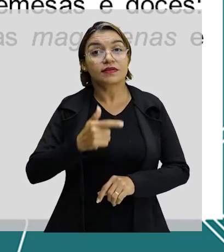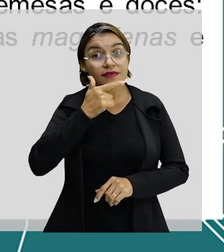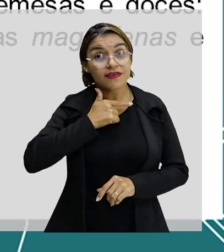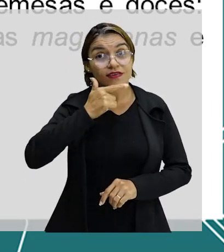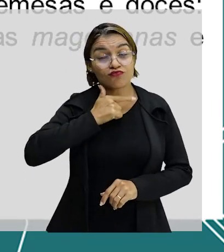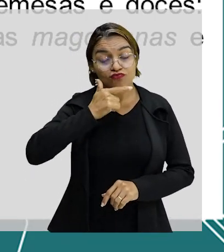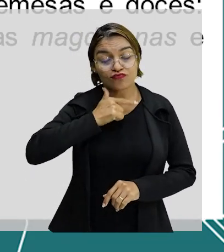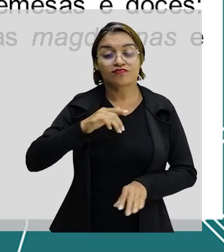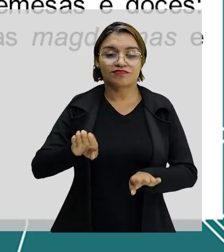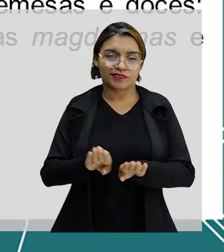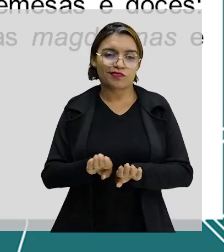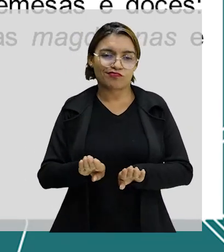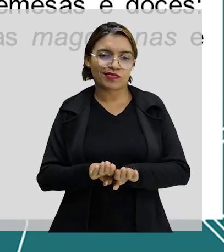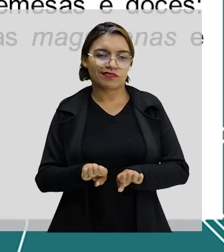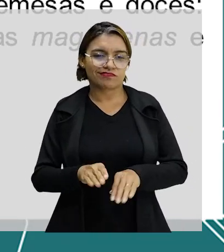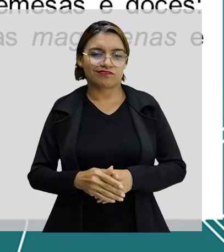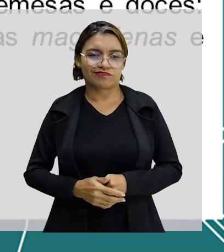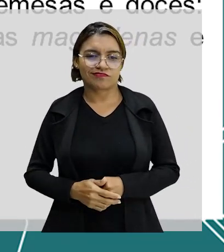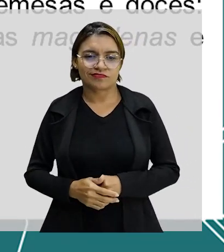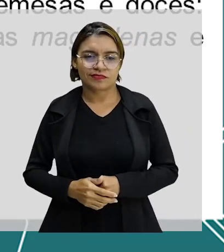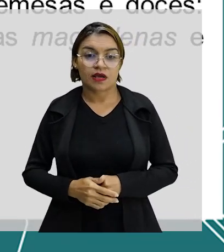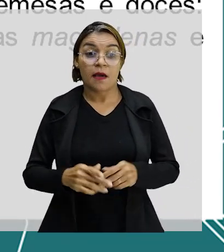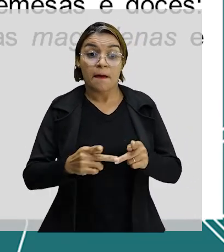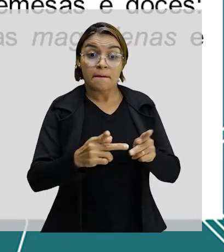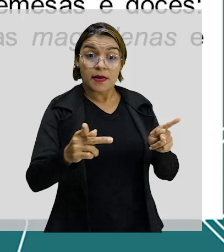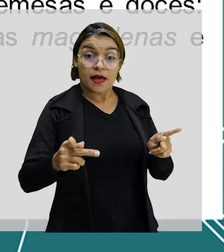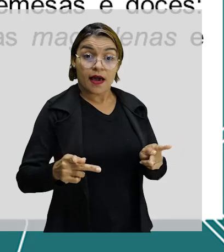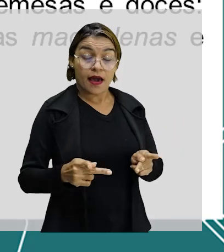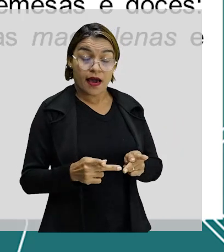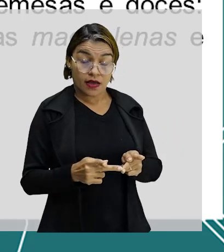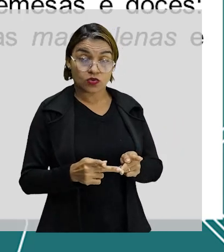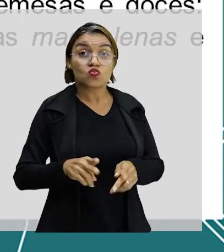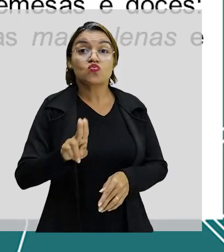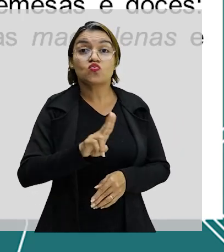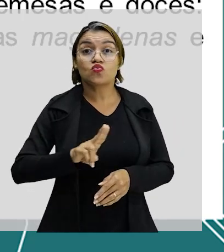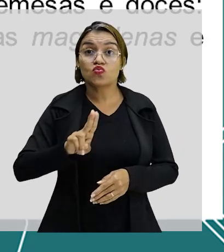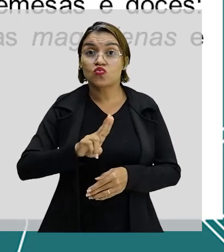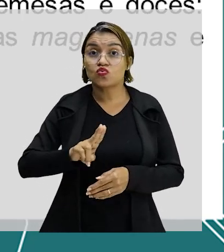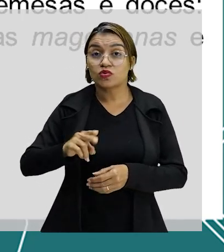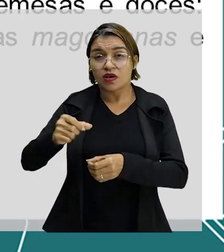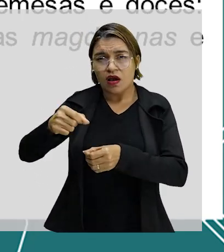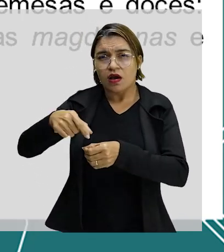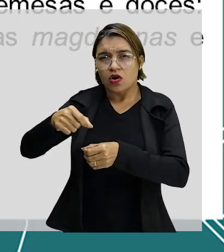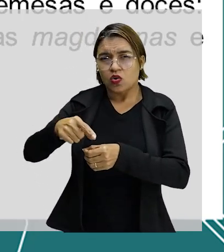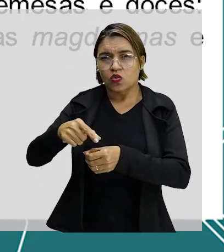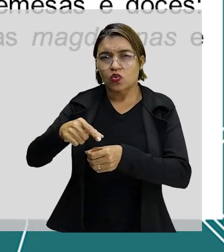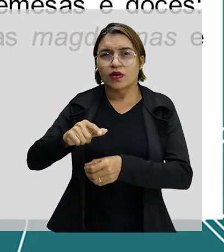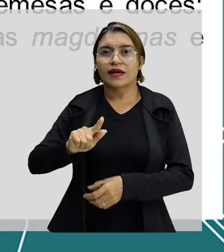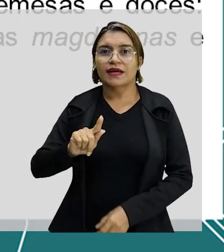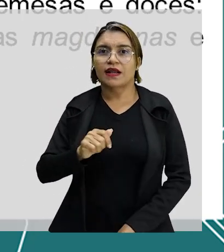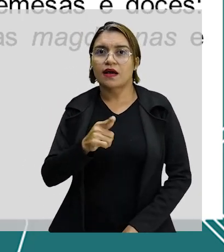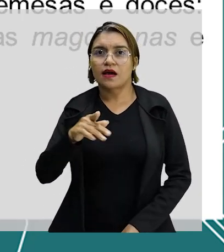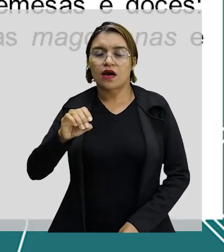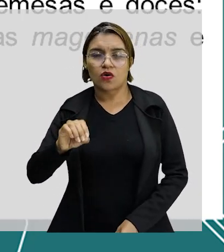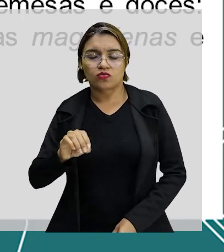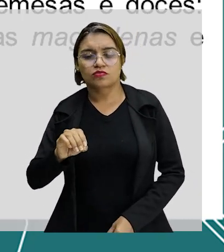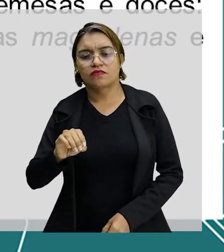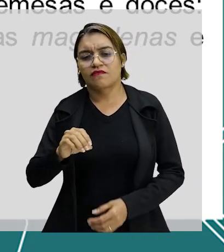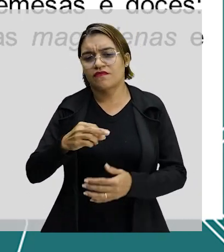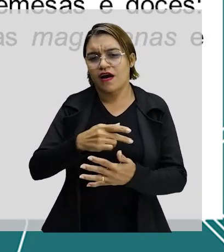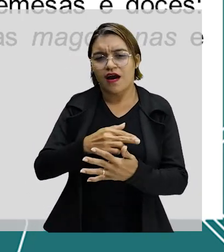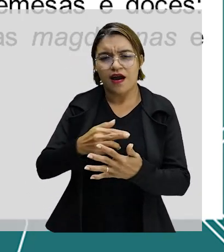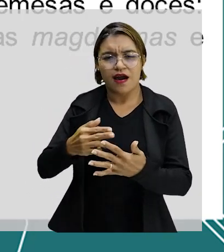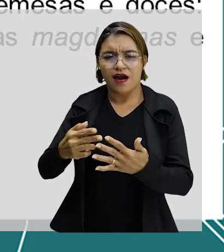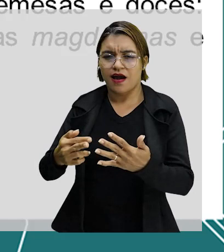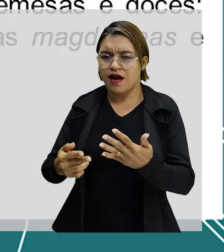queijos, tá? Então, abundam os pratos à base de grãos, garbanzos, lentejas, judías,